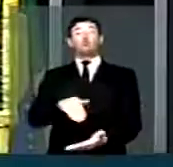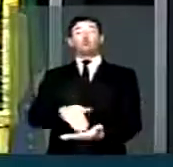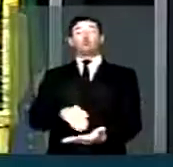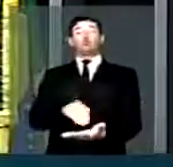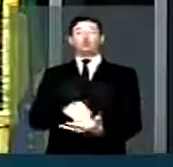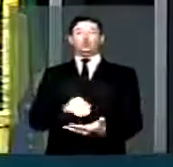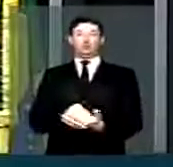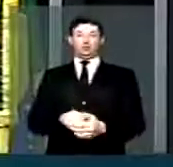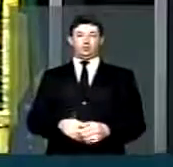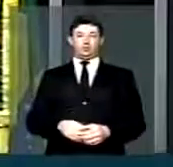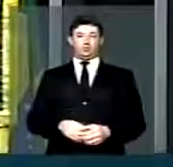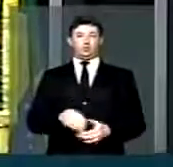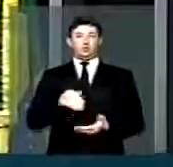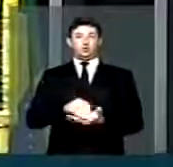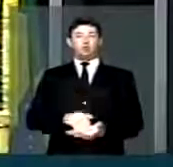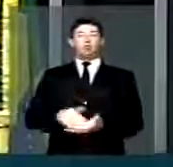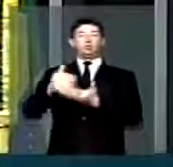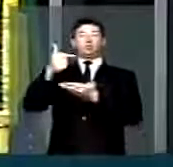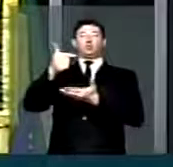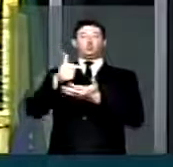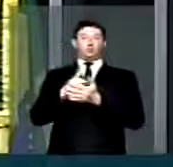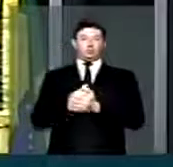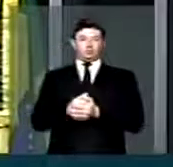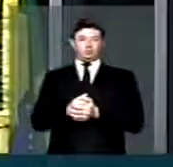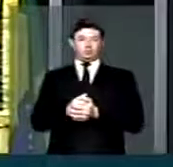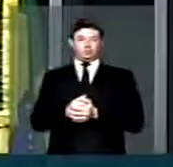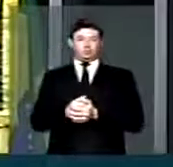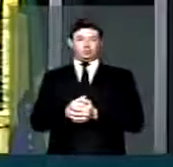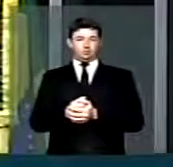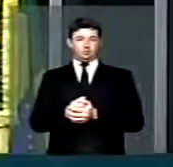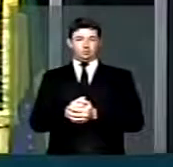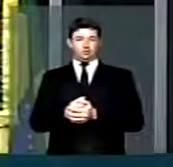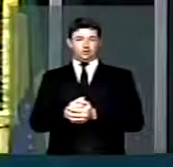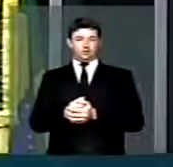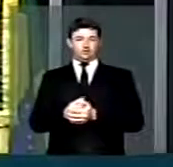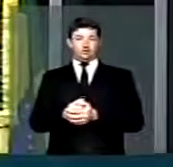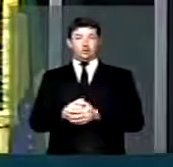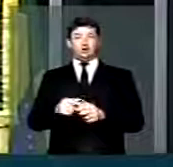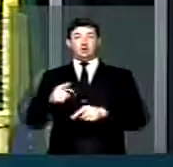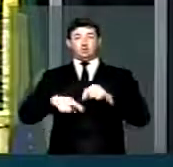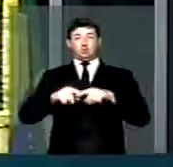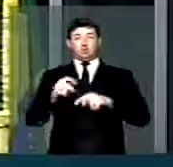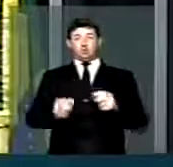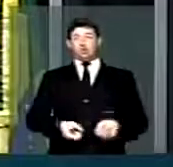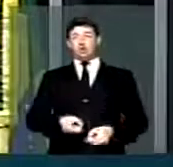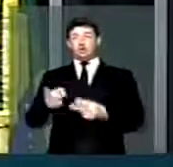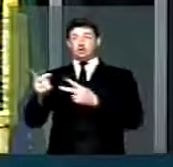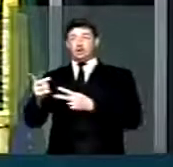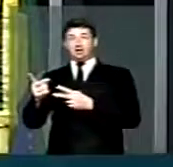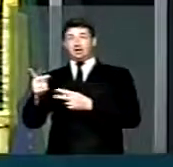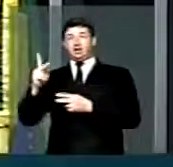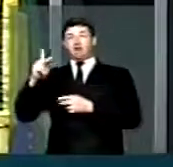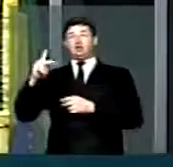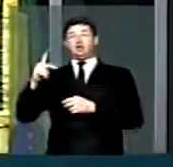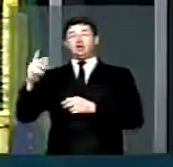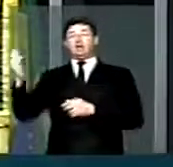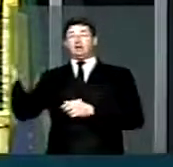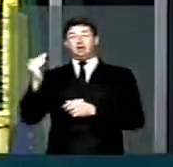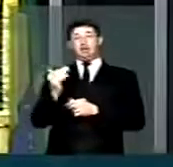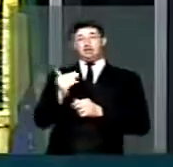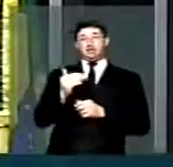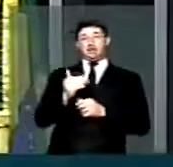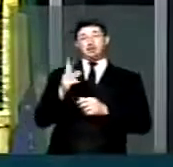colocado e o penúltimo, eu não sei se é nessa ordem, em exportação como proporção do PIB e importação como proporção do